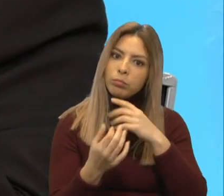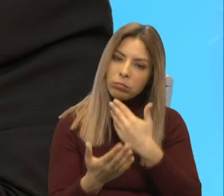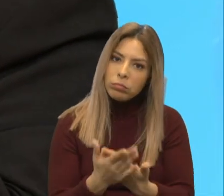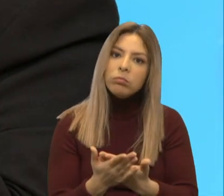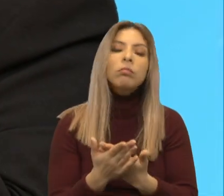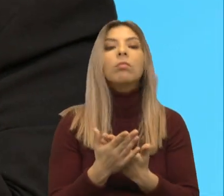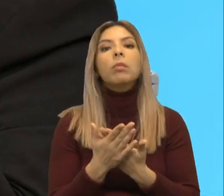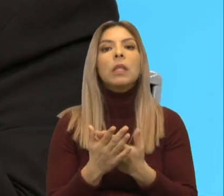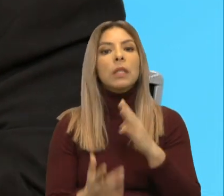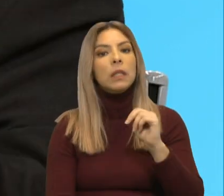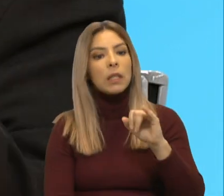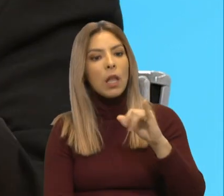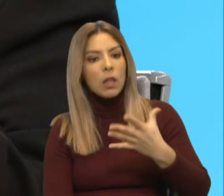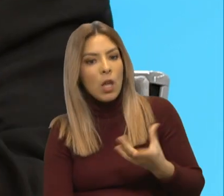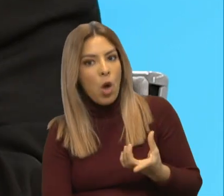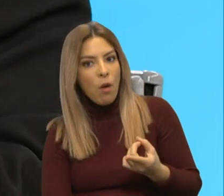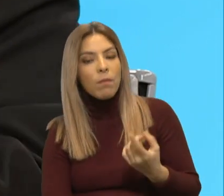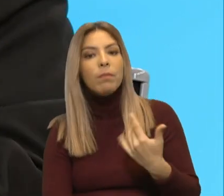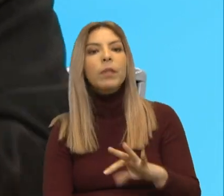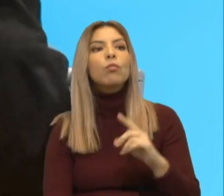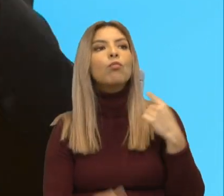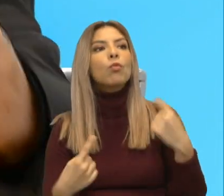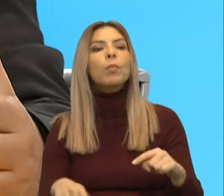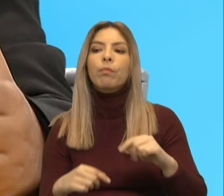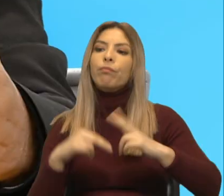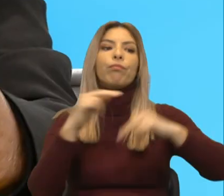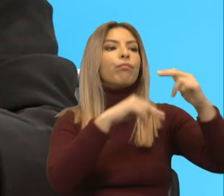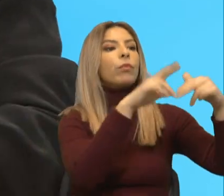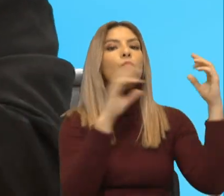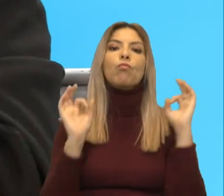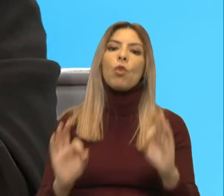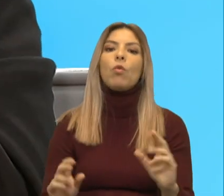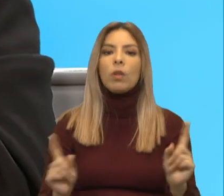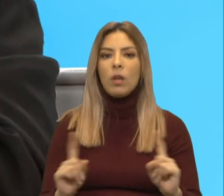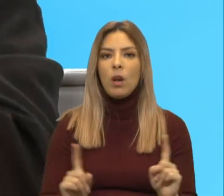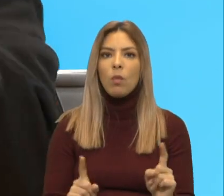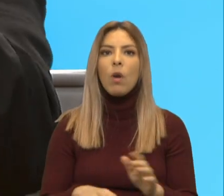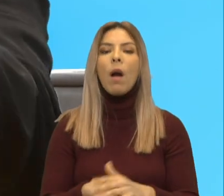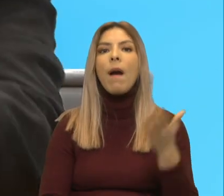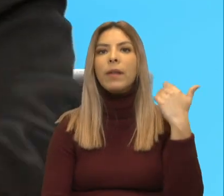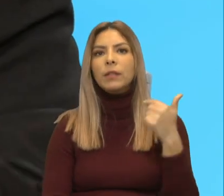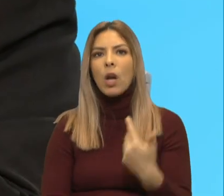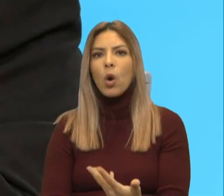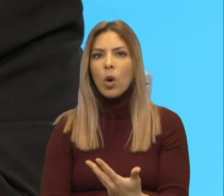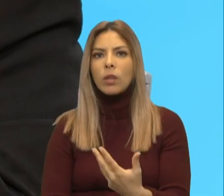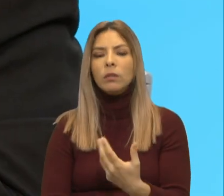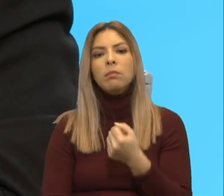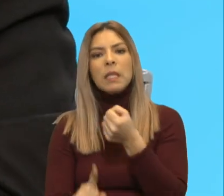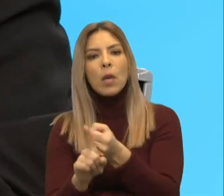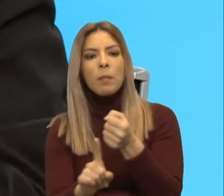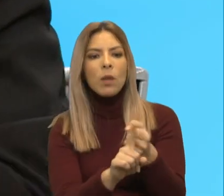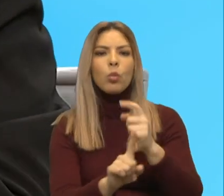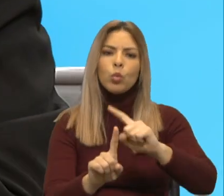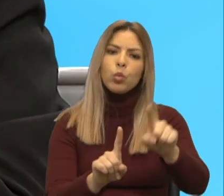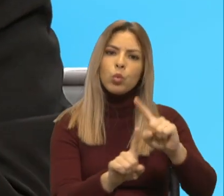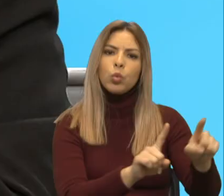XIX, não é só reabilitar, falo do caso da missão de Boroma, missão de Zobo, agora a missão de Bururu, não é só a questão de